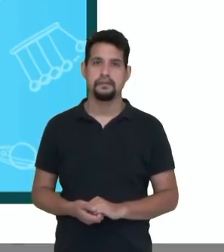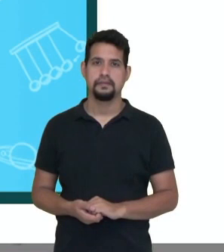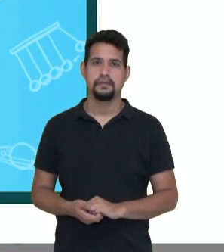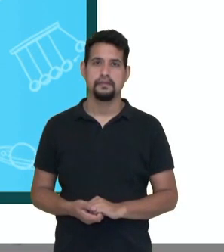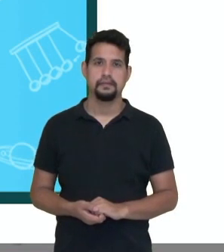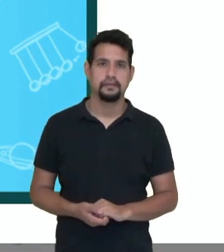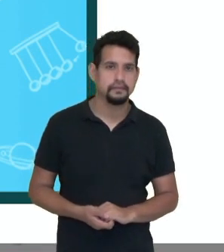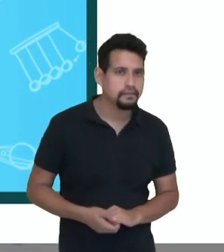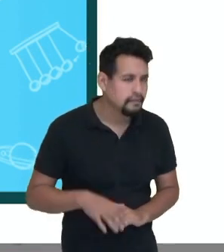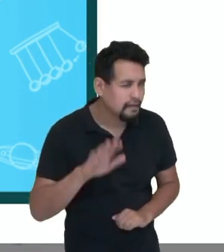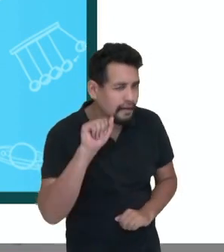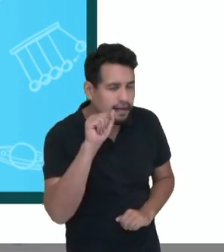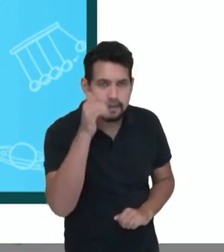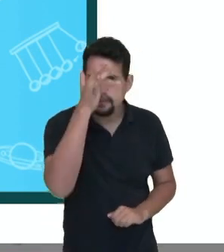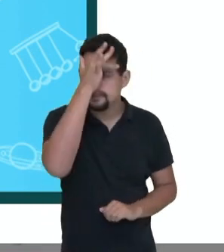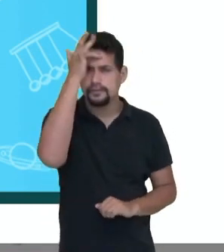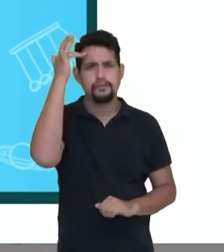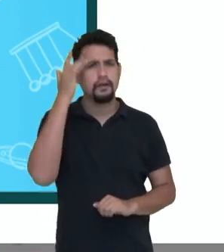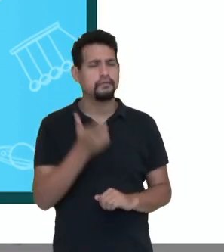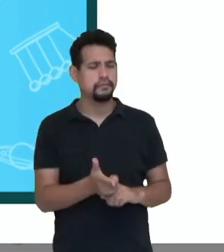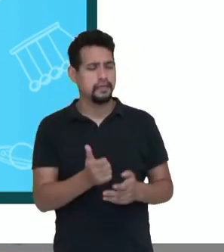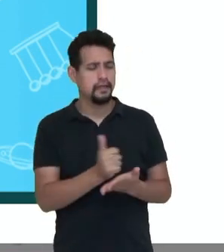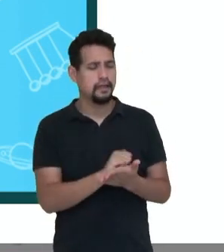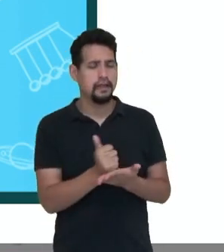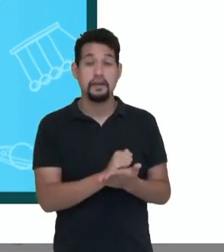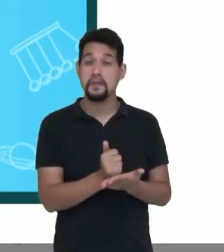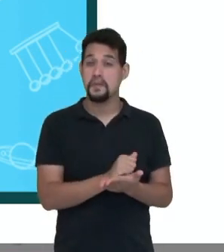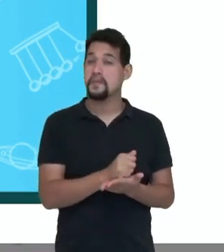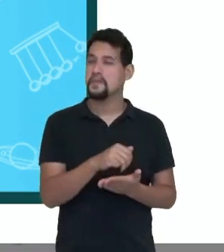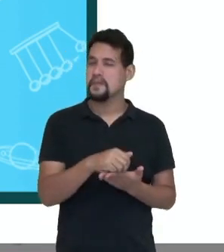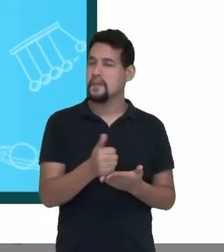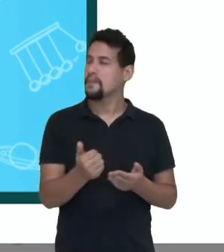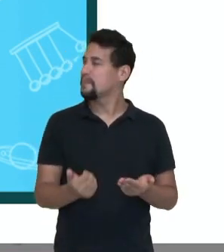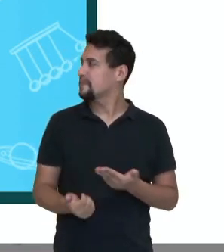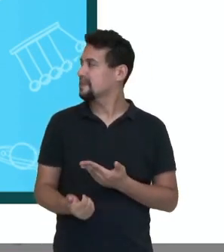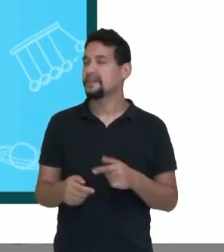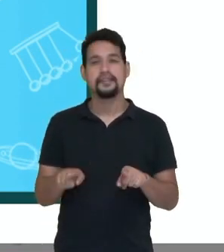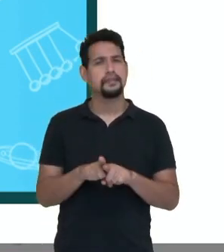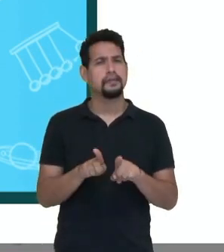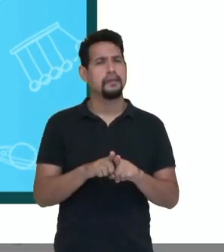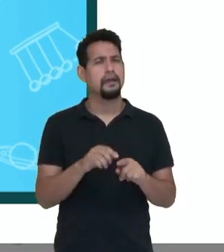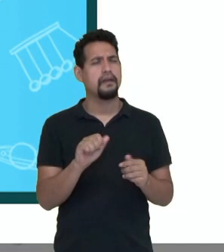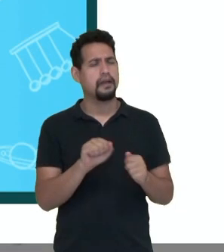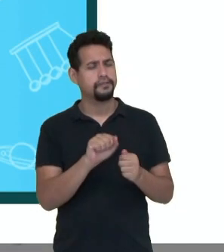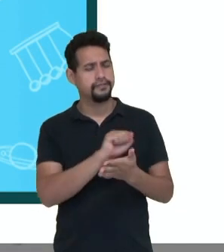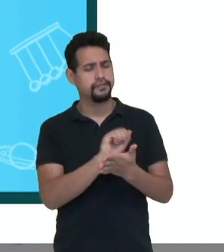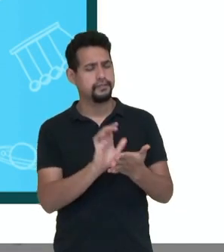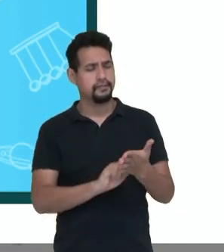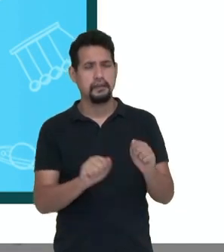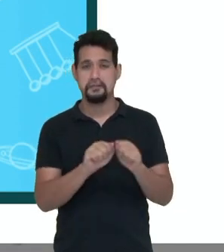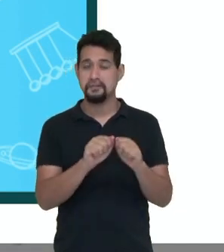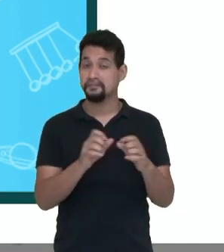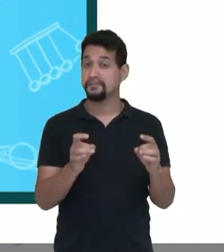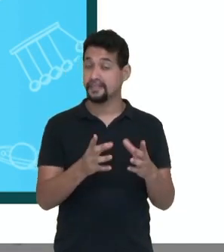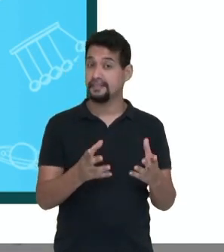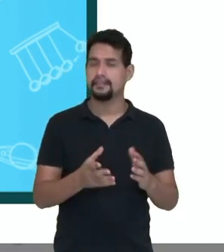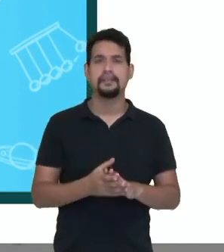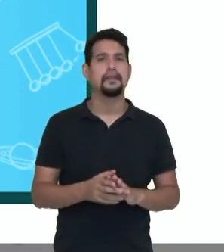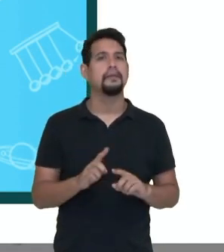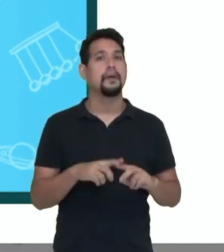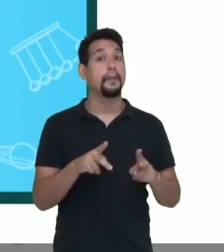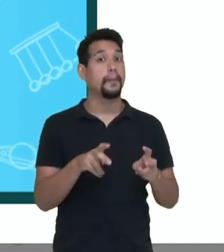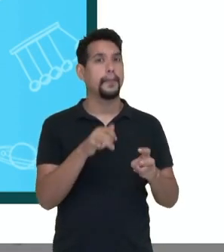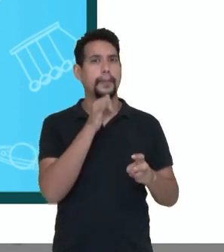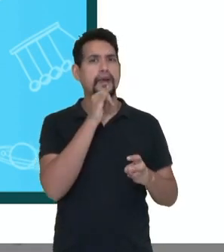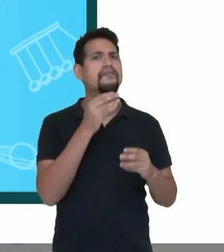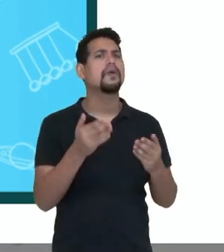E aí, pessoal, mais um joguinho do Matific aqui também no formato de resolução de problemas, olha só, né? Então aqui,